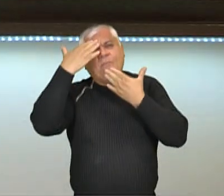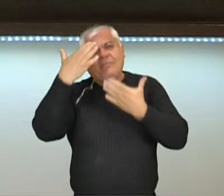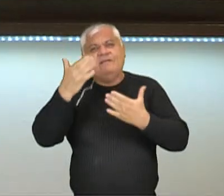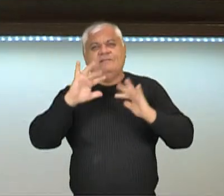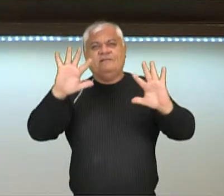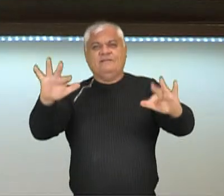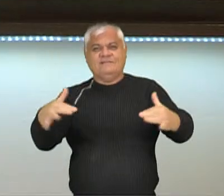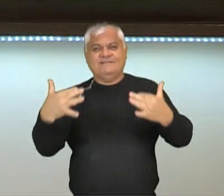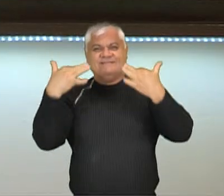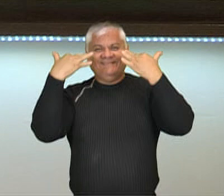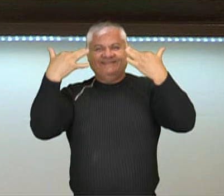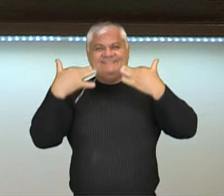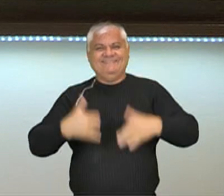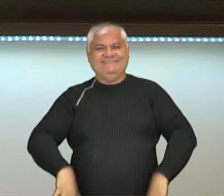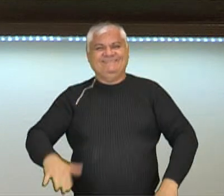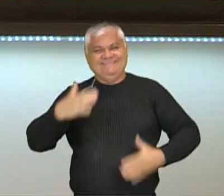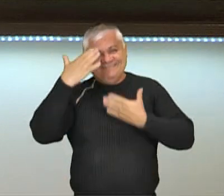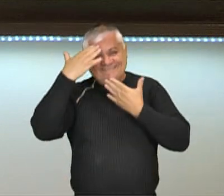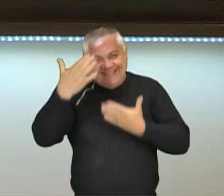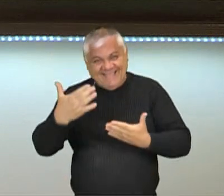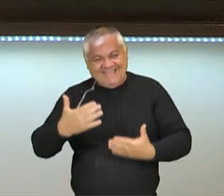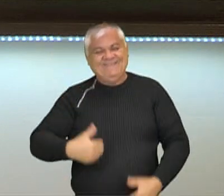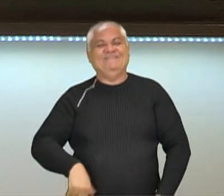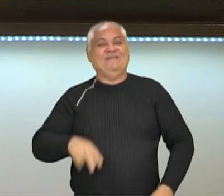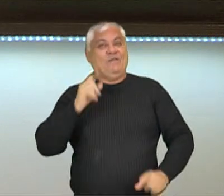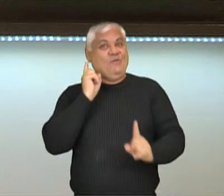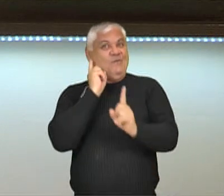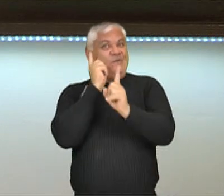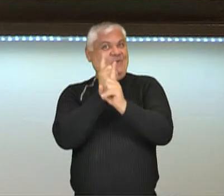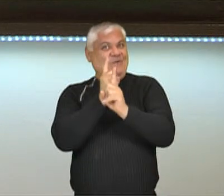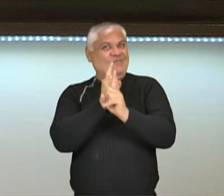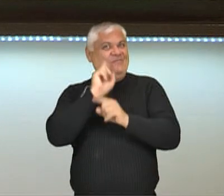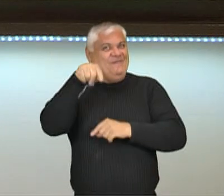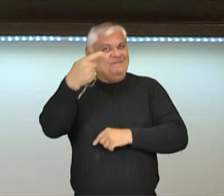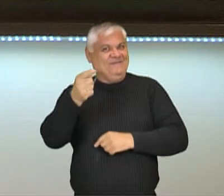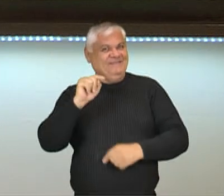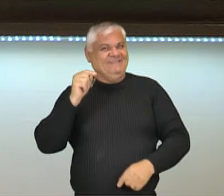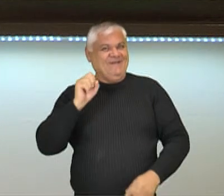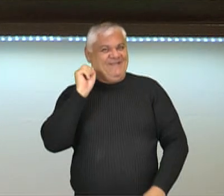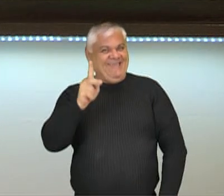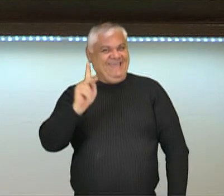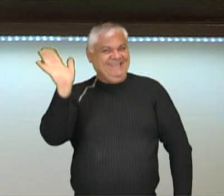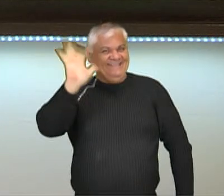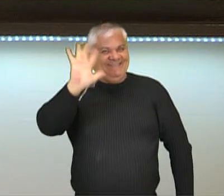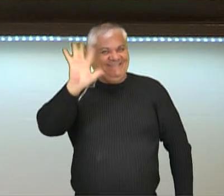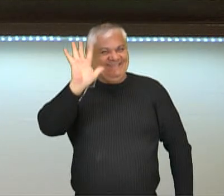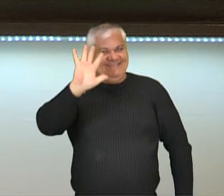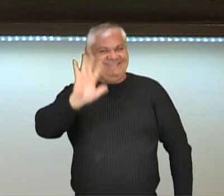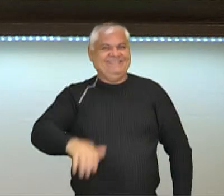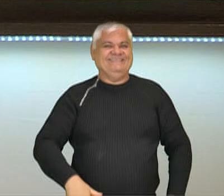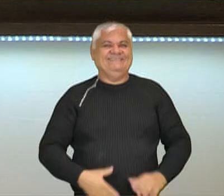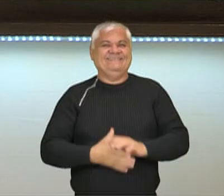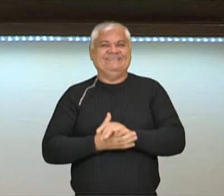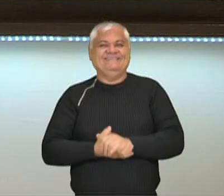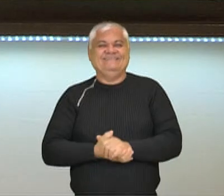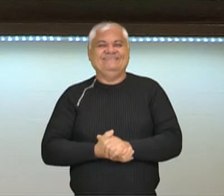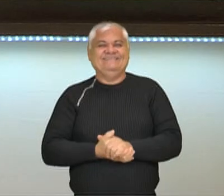pela atenção de vocês. Thank you. Vejo vocês nas próximas aulas, ok? Bye bye, students.